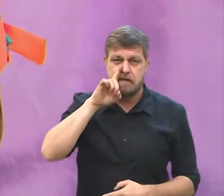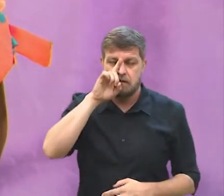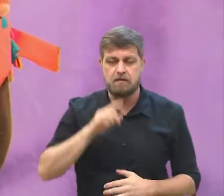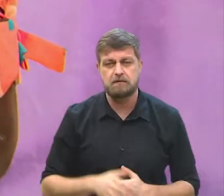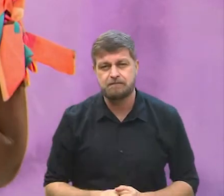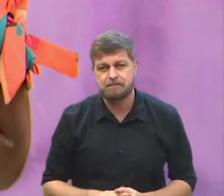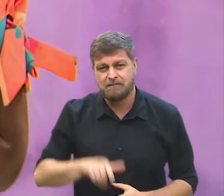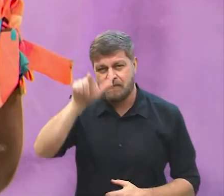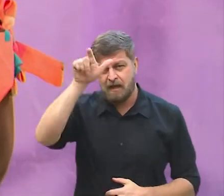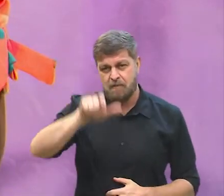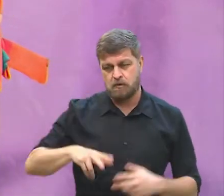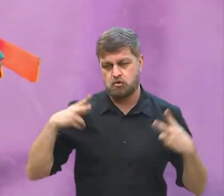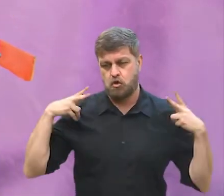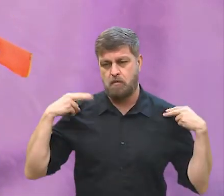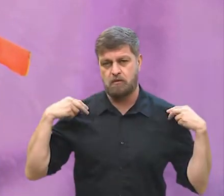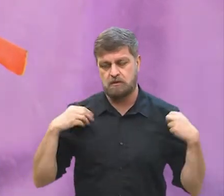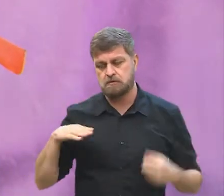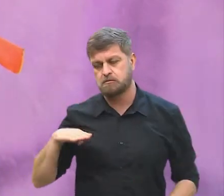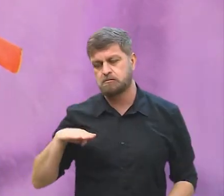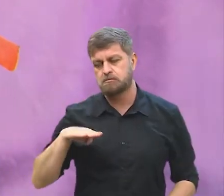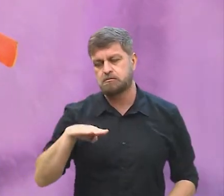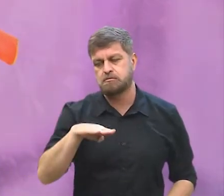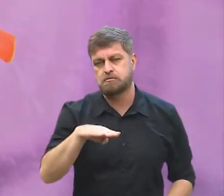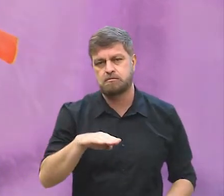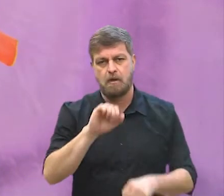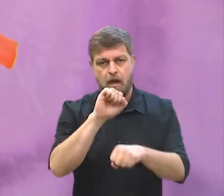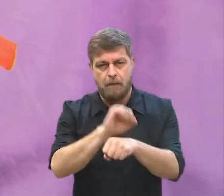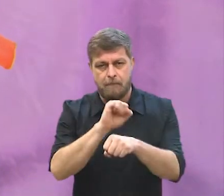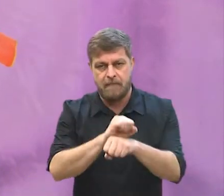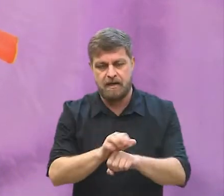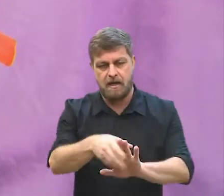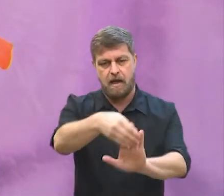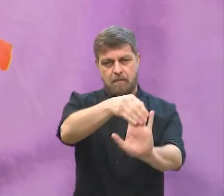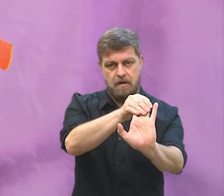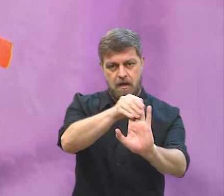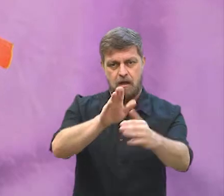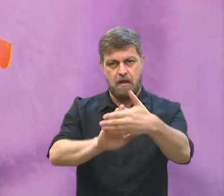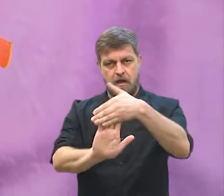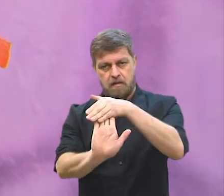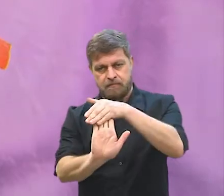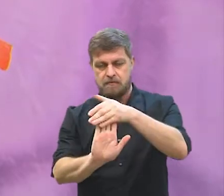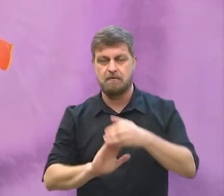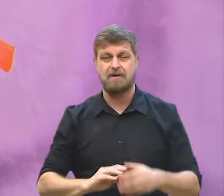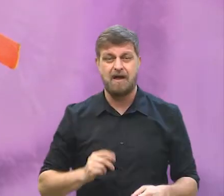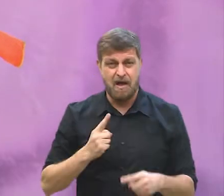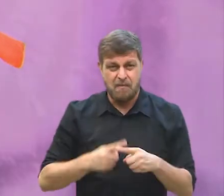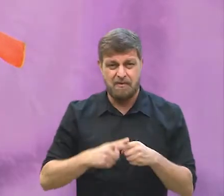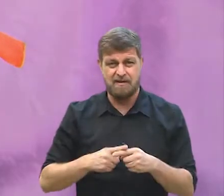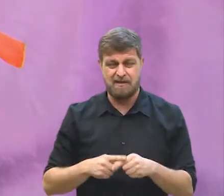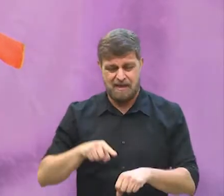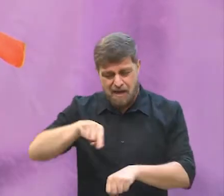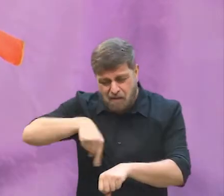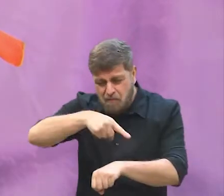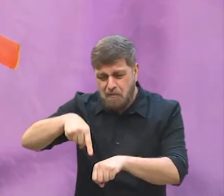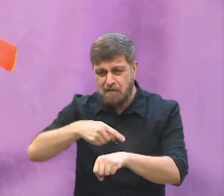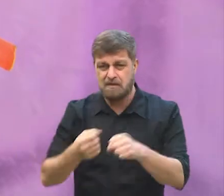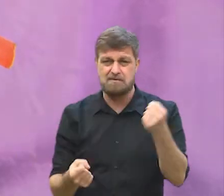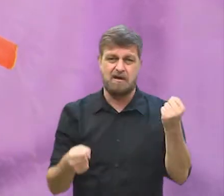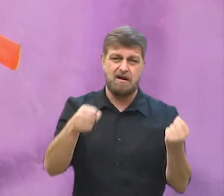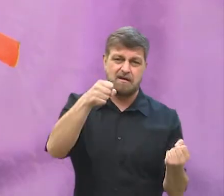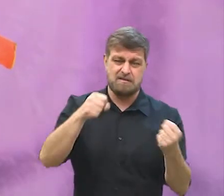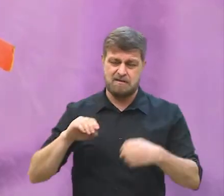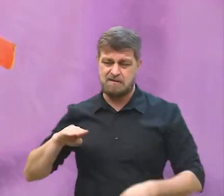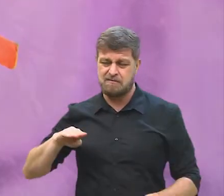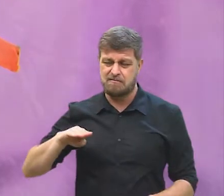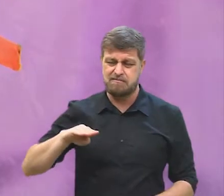dirige, ela pode fazer uma pausinha até para esticar um pouco o corpo? Isso ajuda bastante, porque fica sentado por muito tempo, né? Então é bom, às